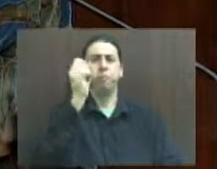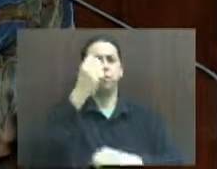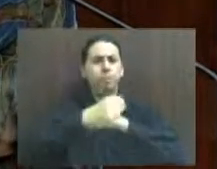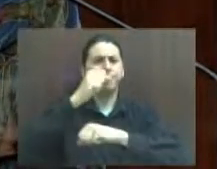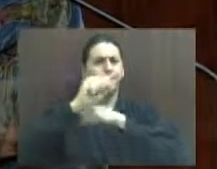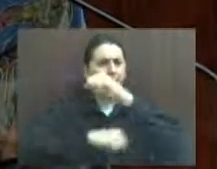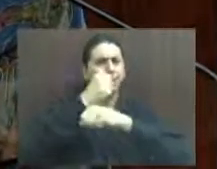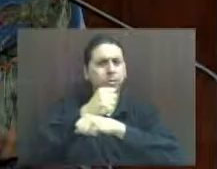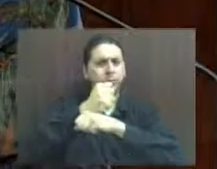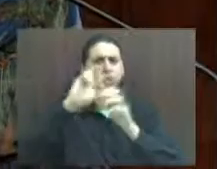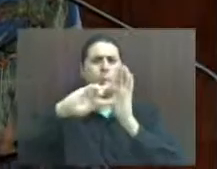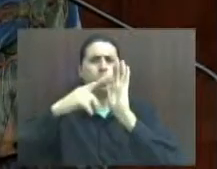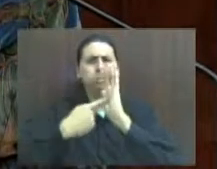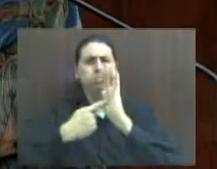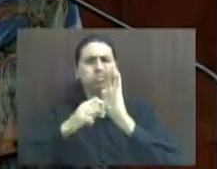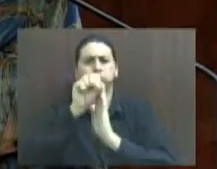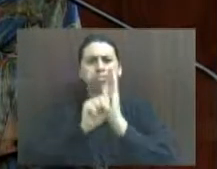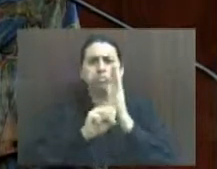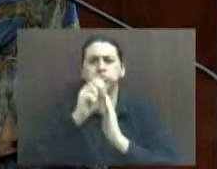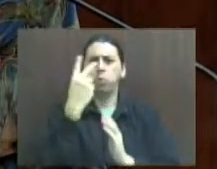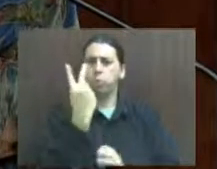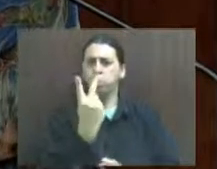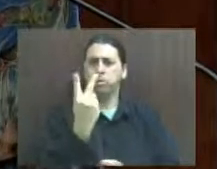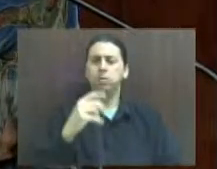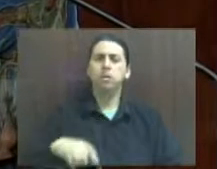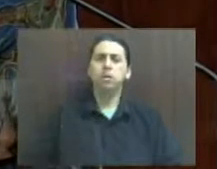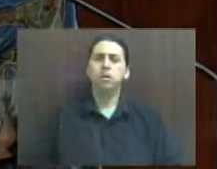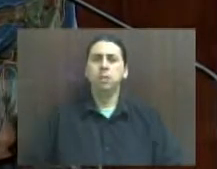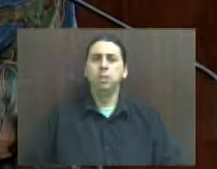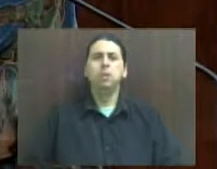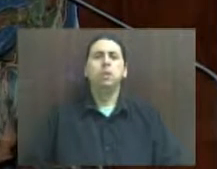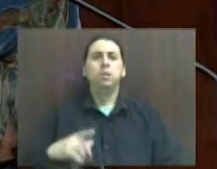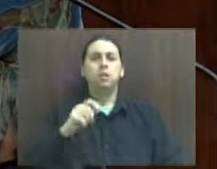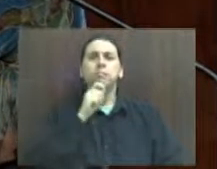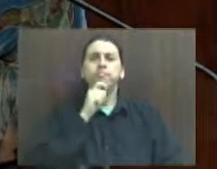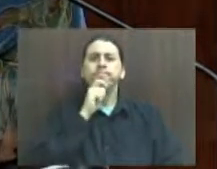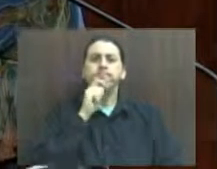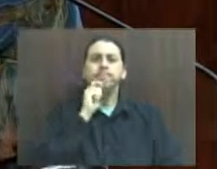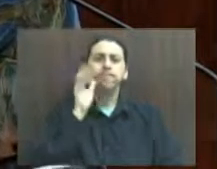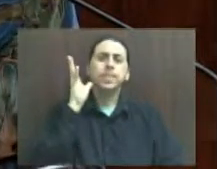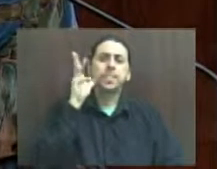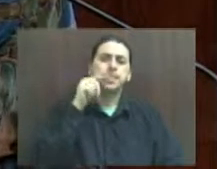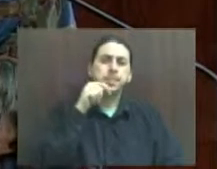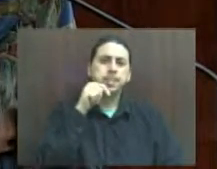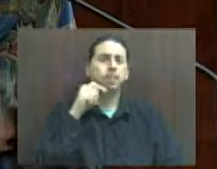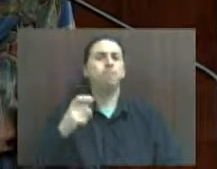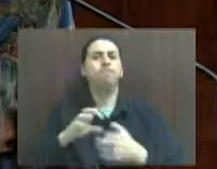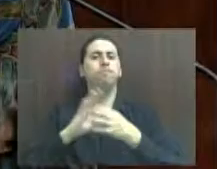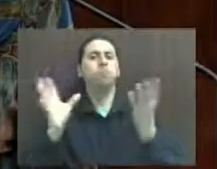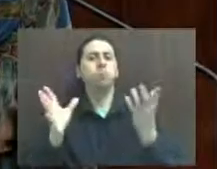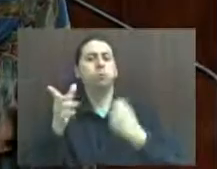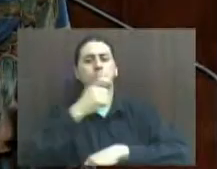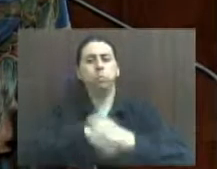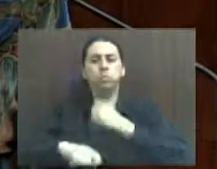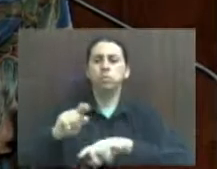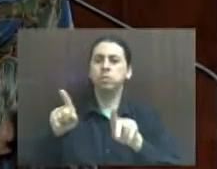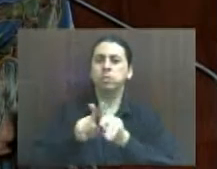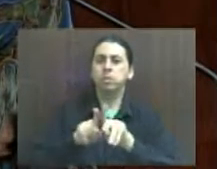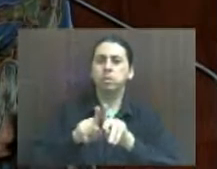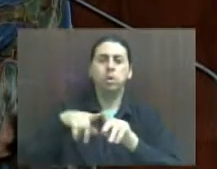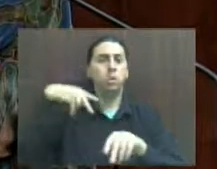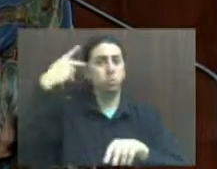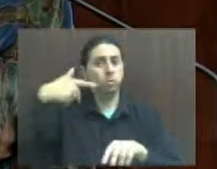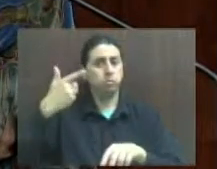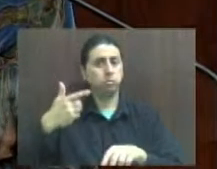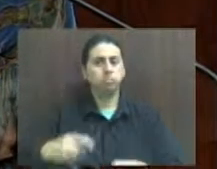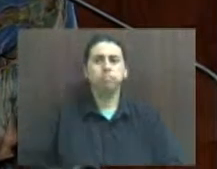Em 193 anos, ainda engatinhamos em termos da independência política e econômica. Embora a ruptura com a